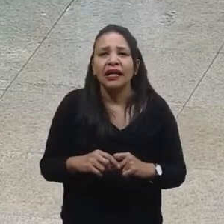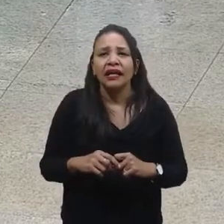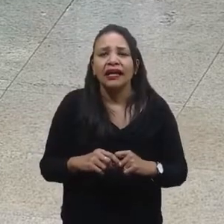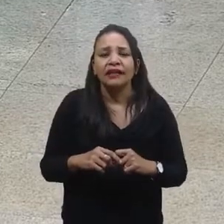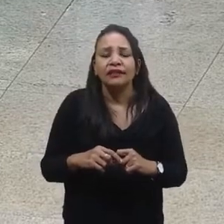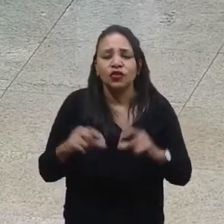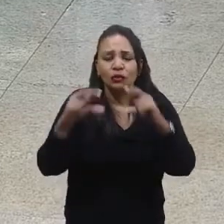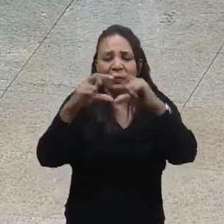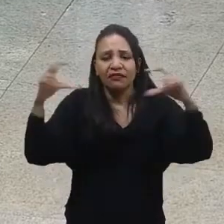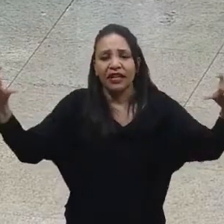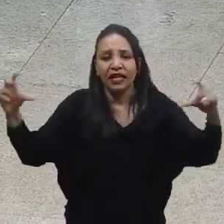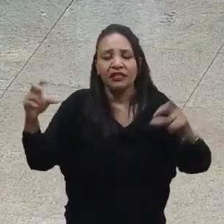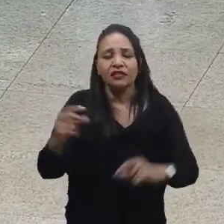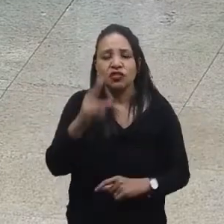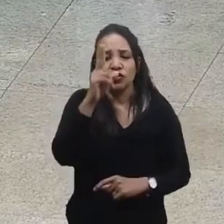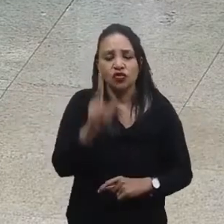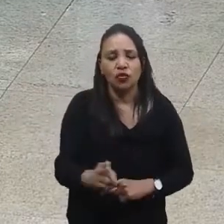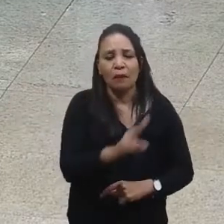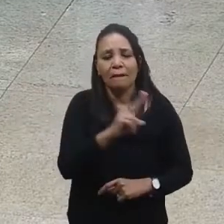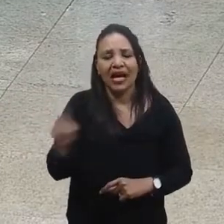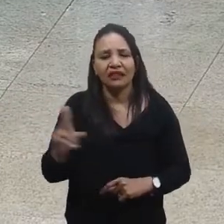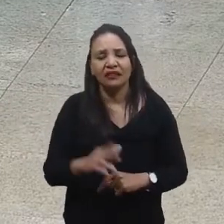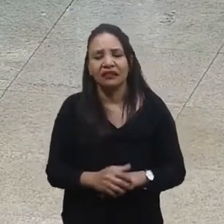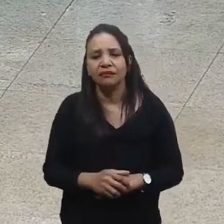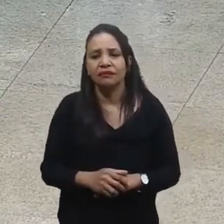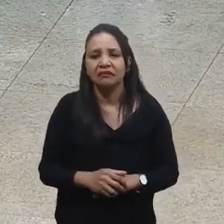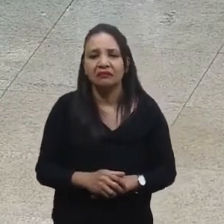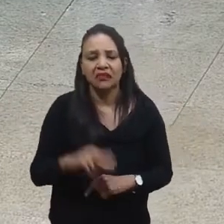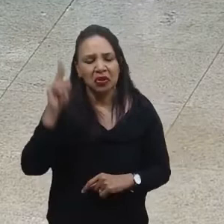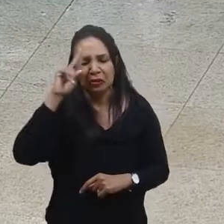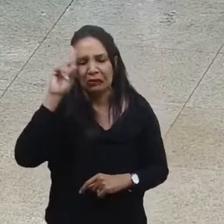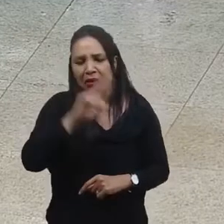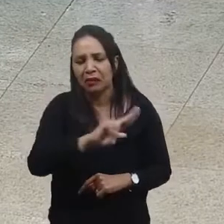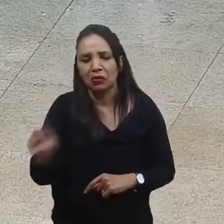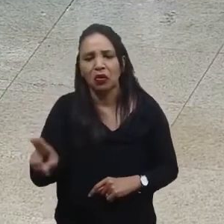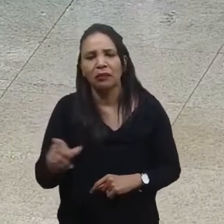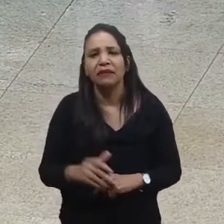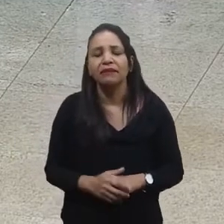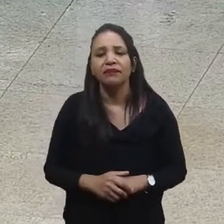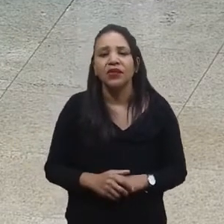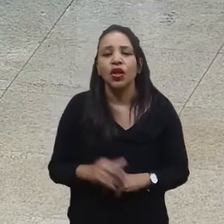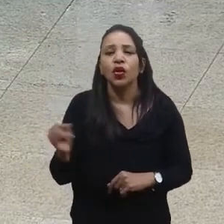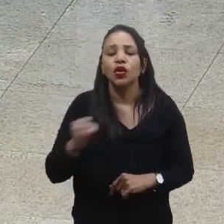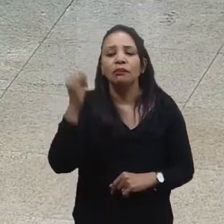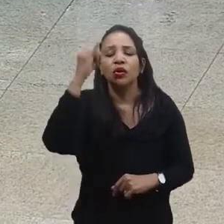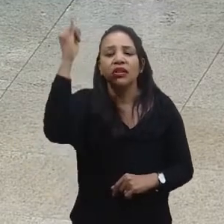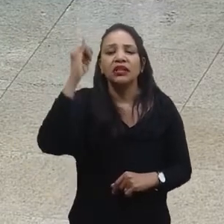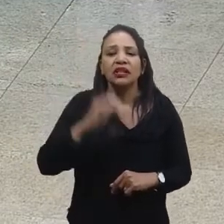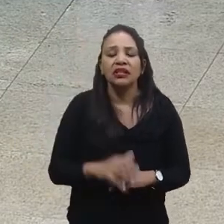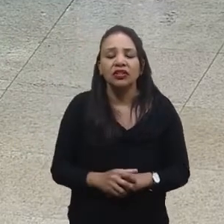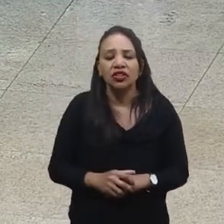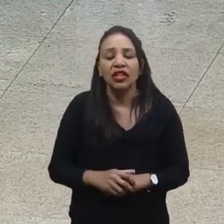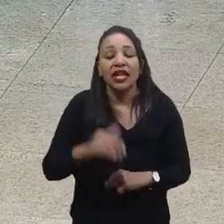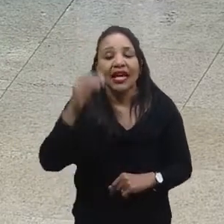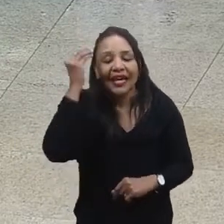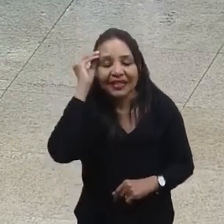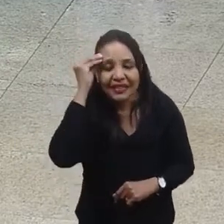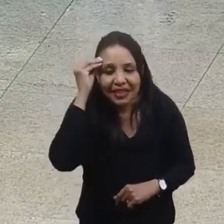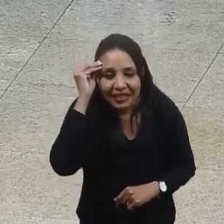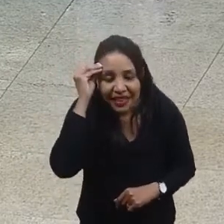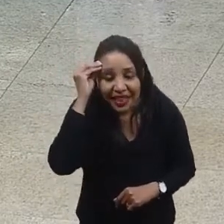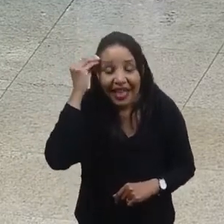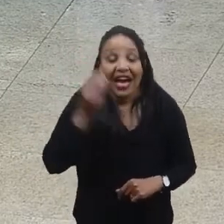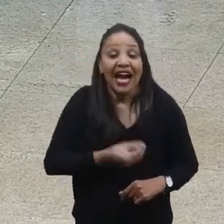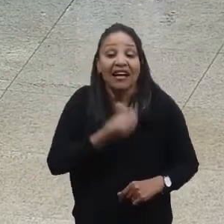vida e antes da morte e na nossas mãos esta vida é